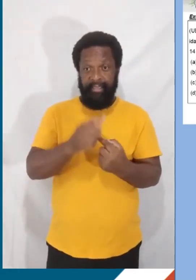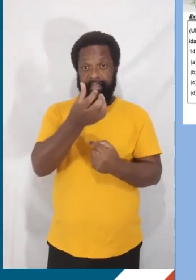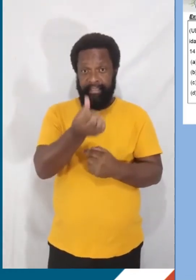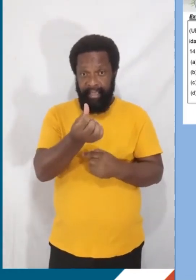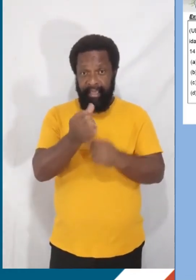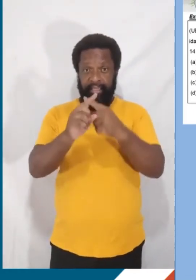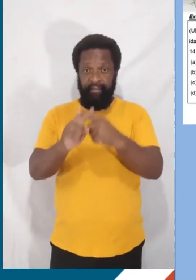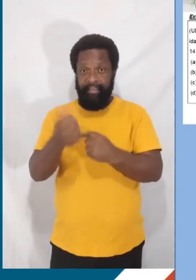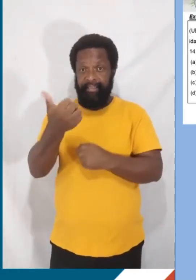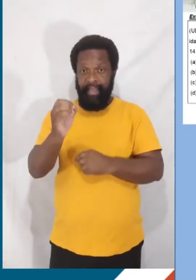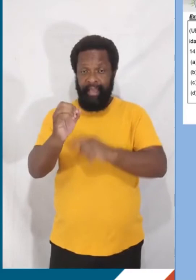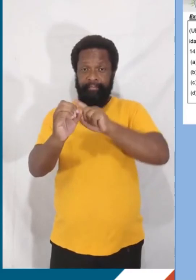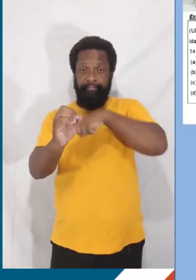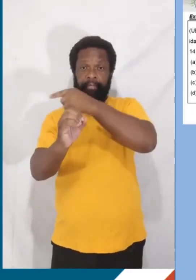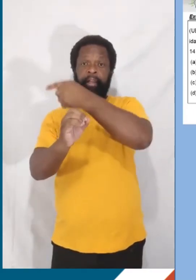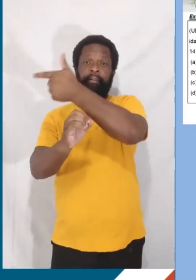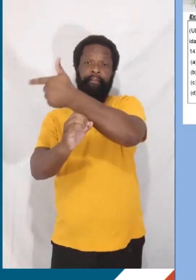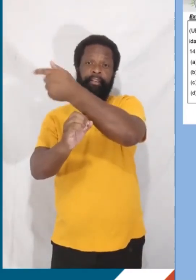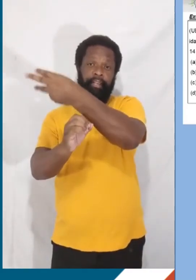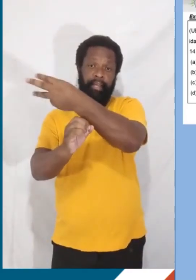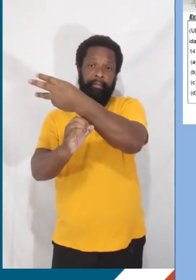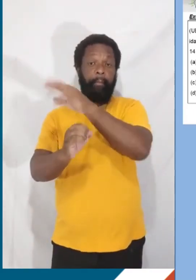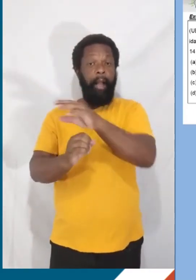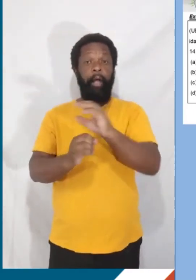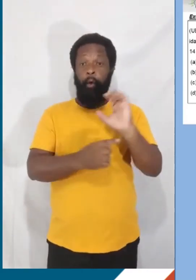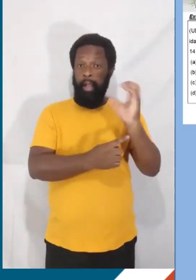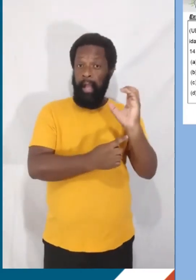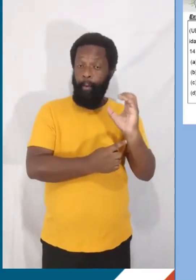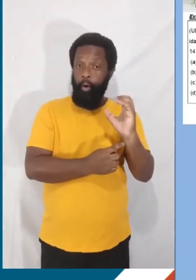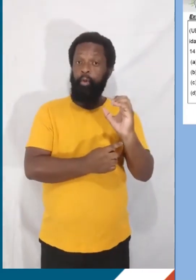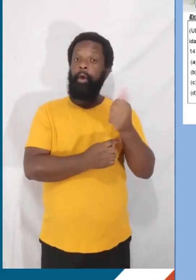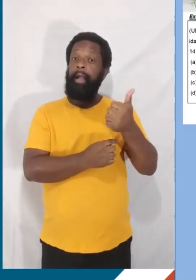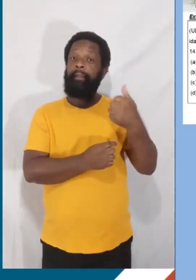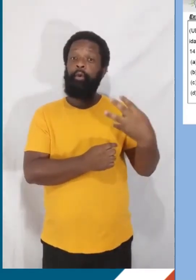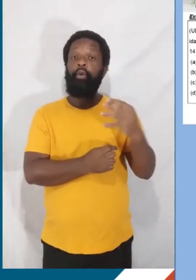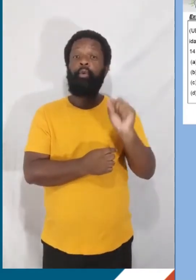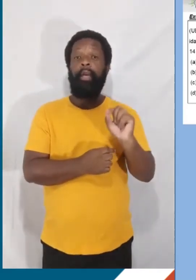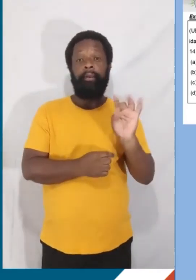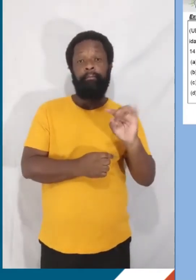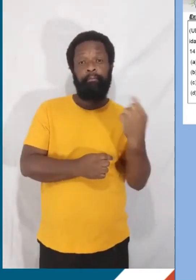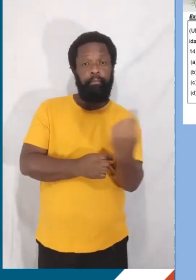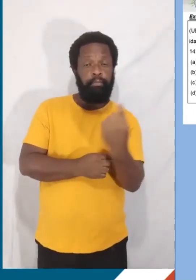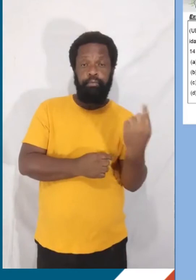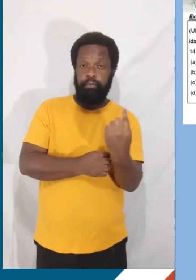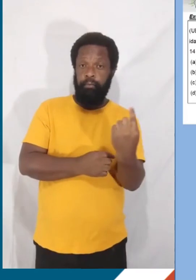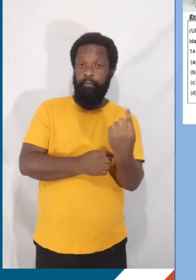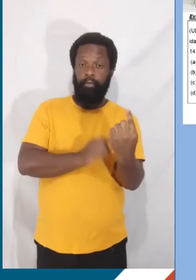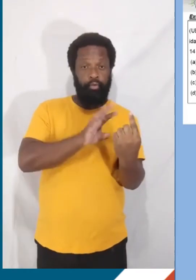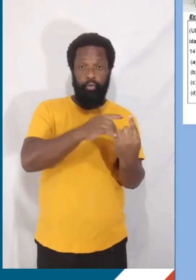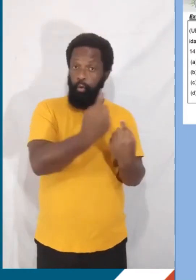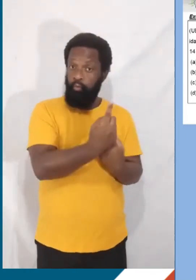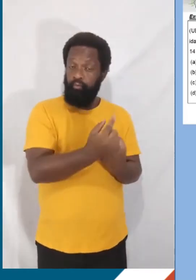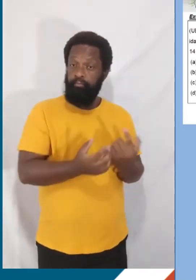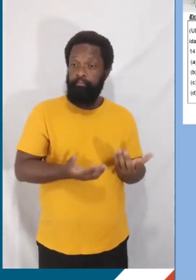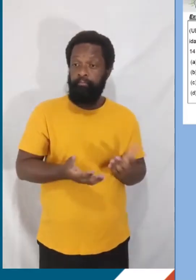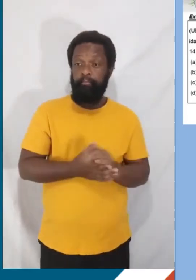vezes 6 vezes 10 a 23 átomos. Mas aqui o carbono 14 ele é assim, ele é formado, ele é monoatômico, tá? Ele só tem